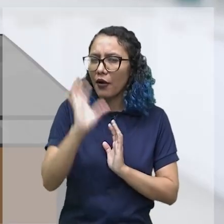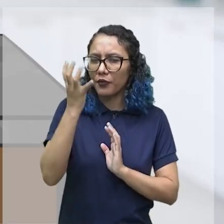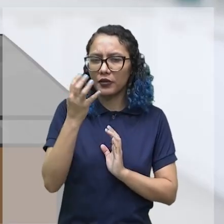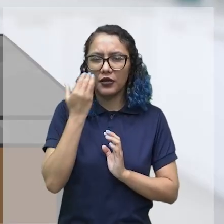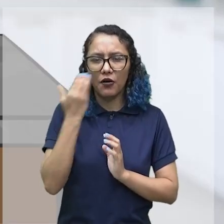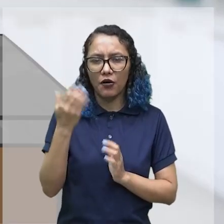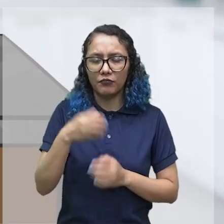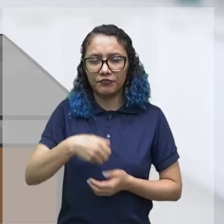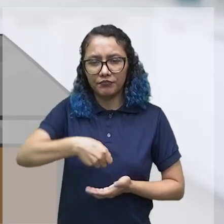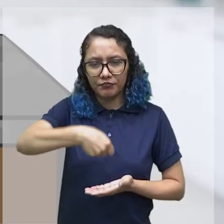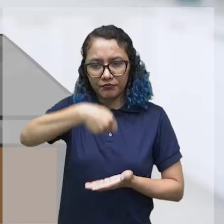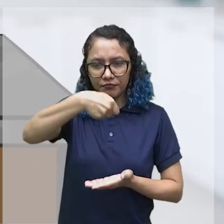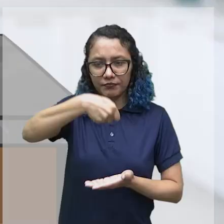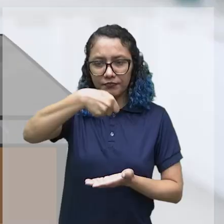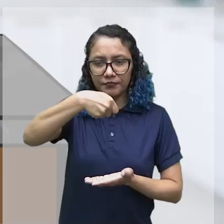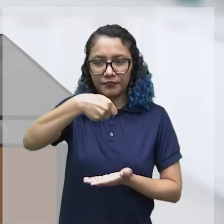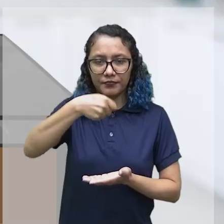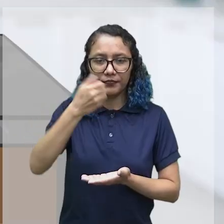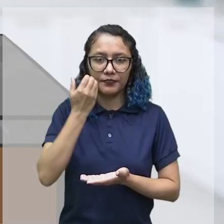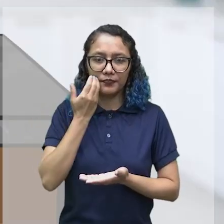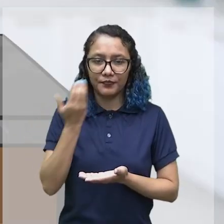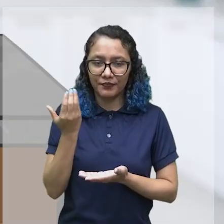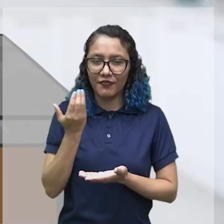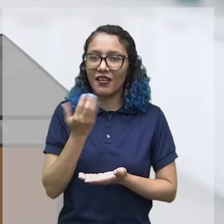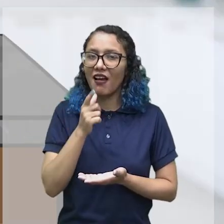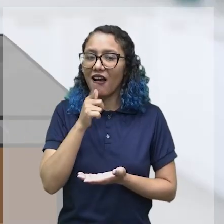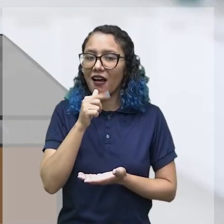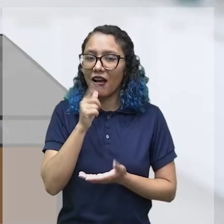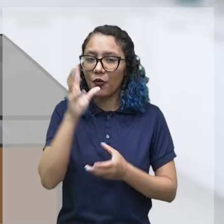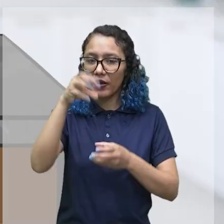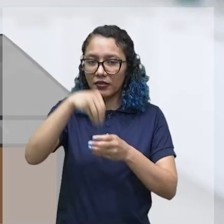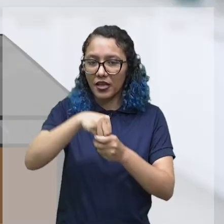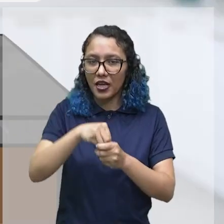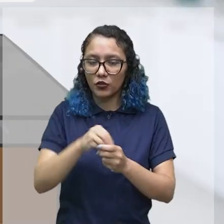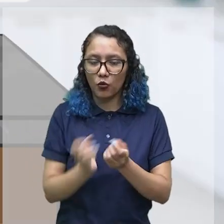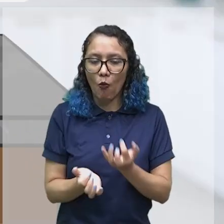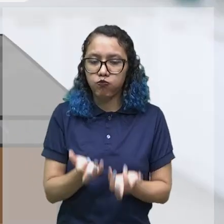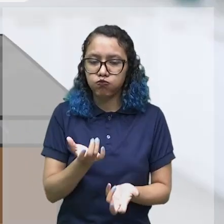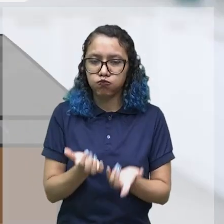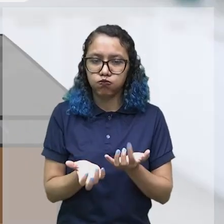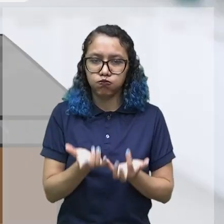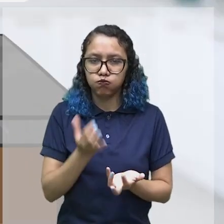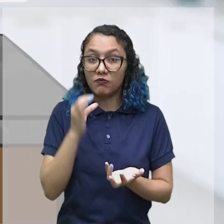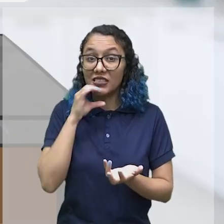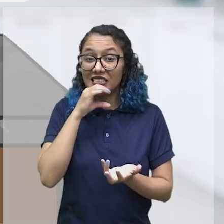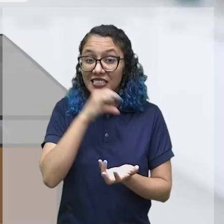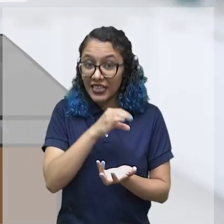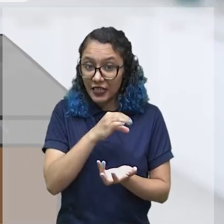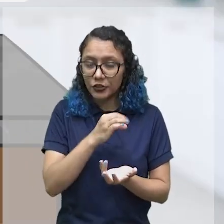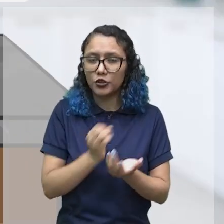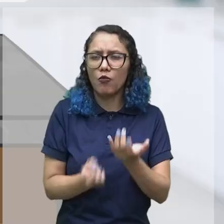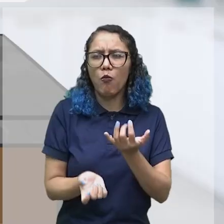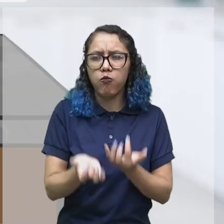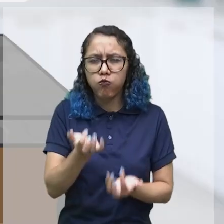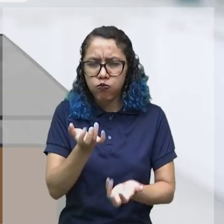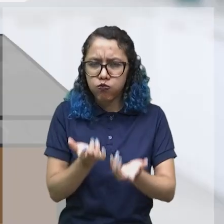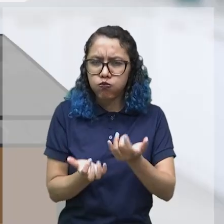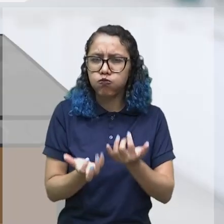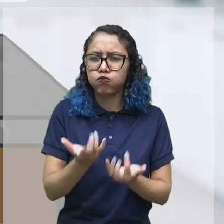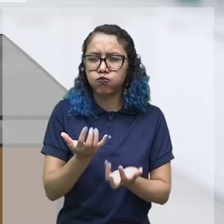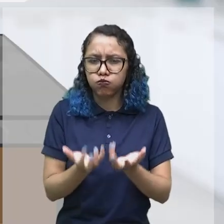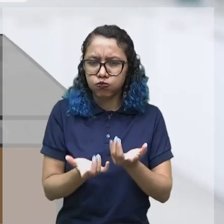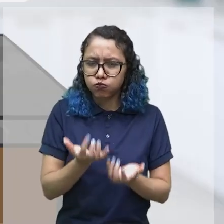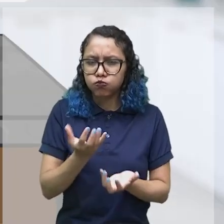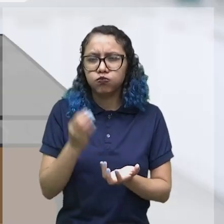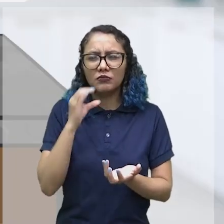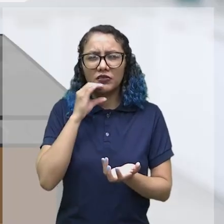nossa chaleirinha que está aquecendo a água, né, e aí à medida que ocorre esse aquecimento, esse calor